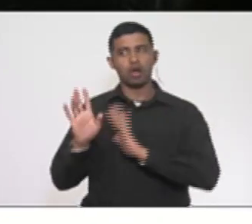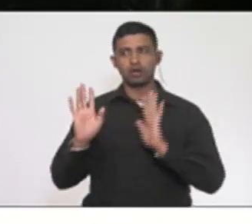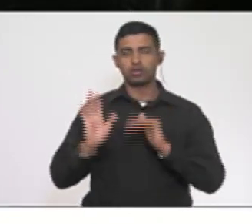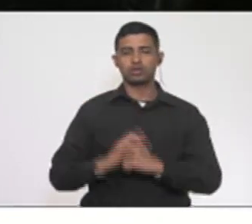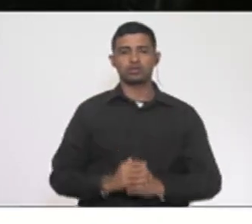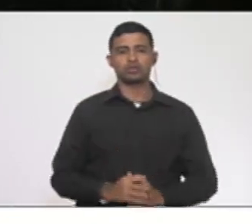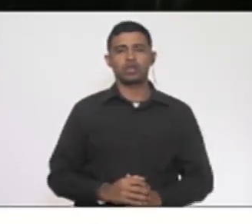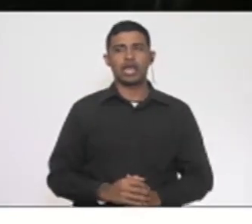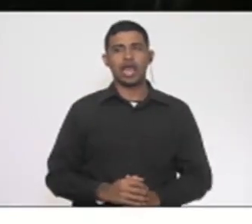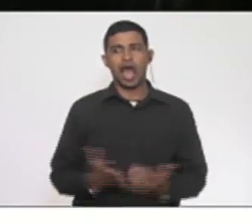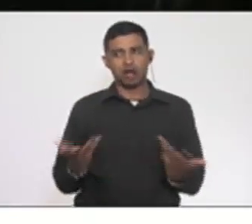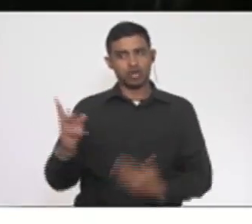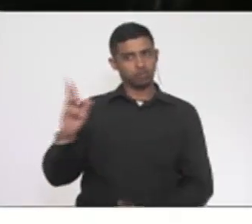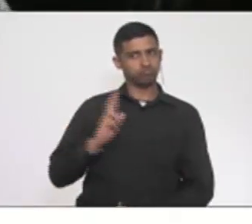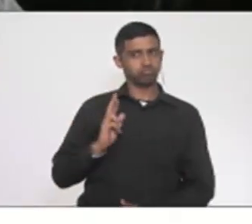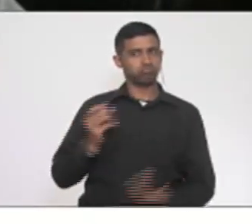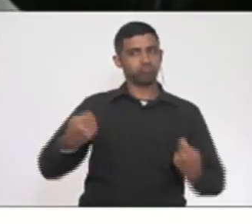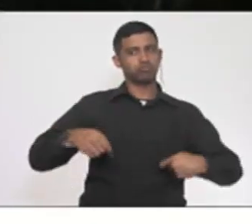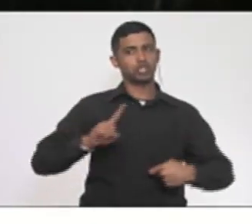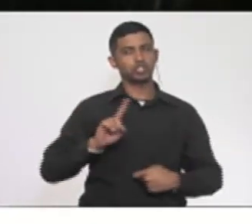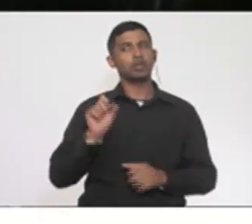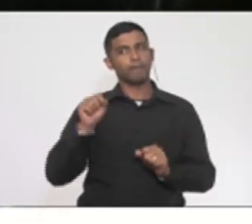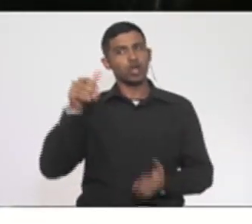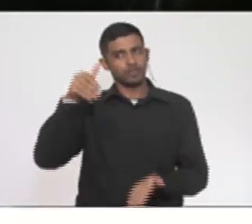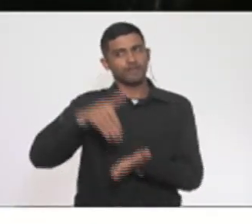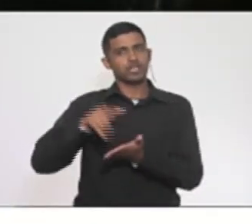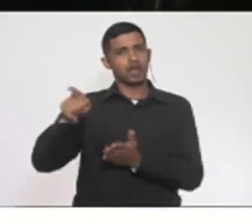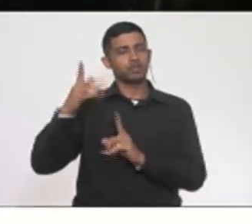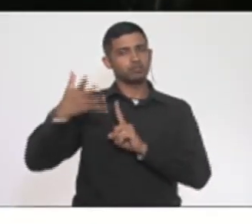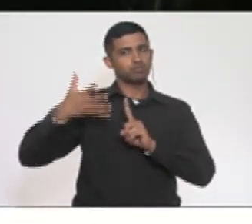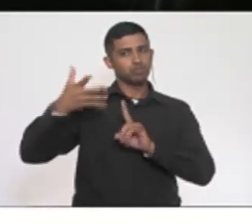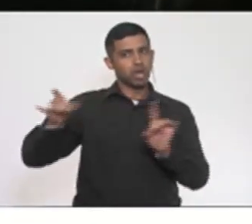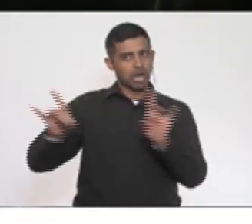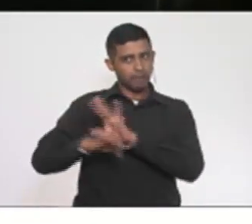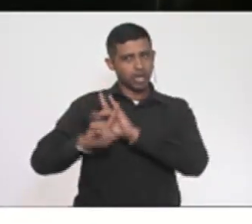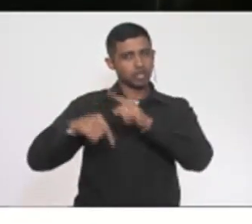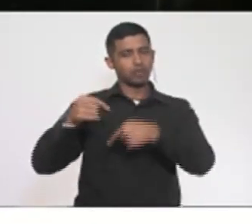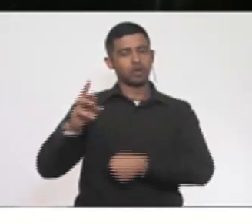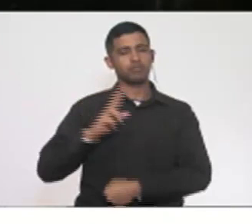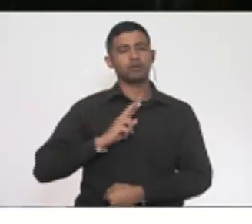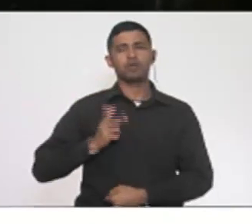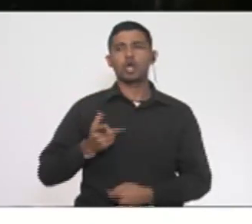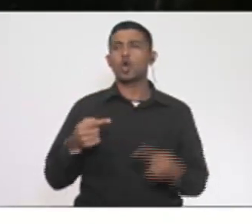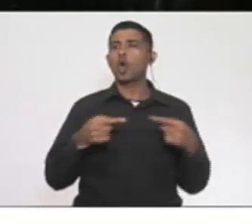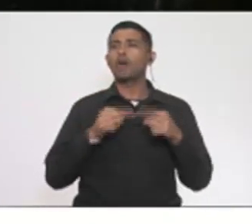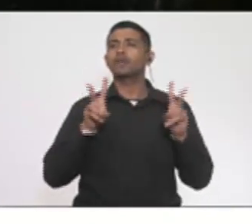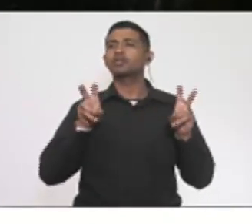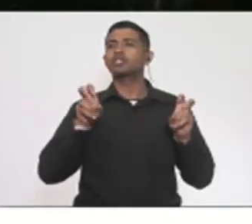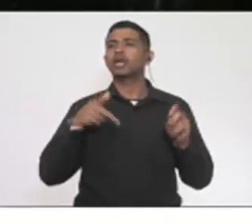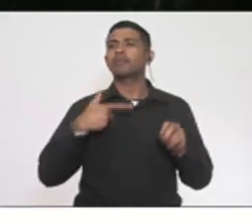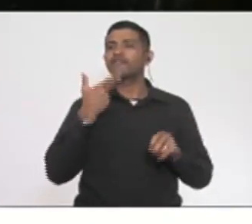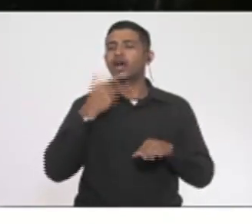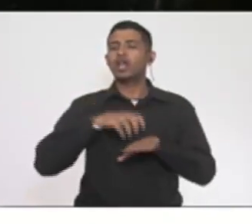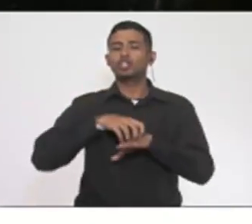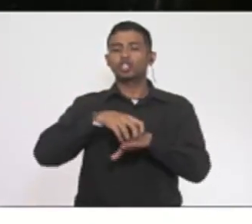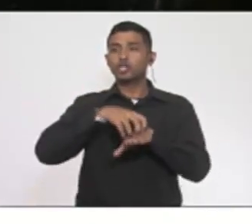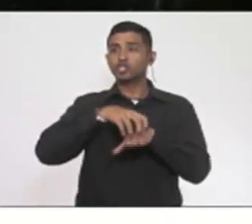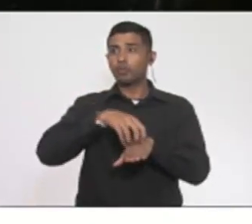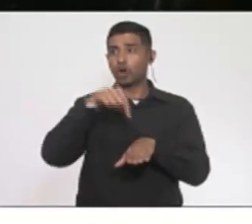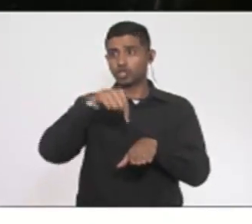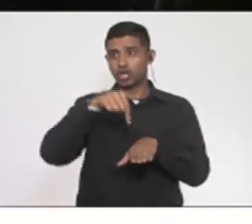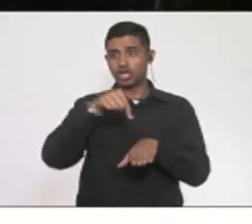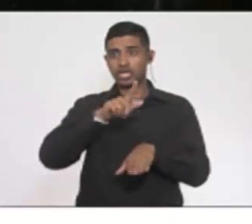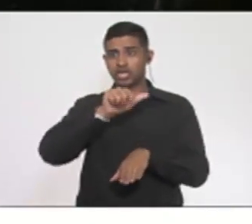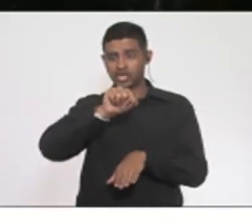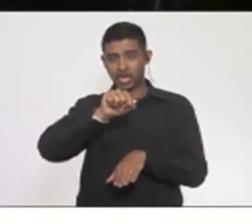não precisa responder agora, pode ser ao final da apresentação, que é com respeito ao transporte desse gás